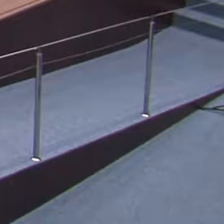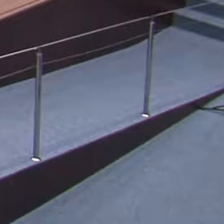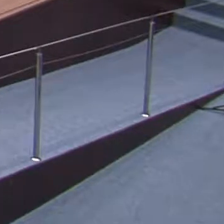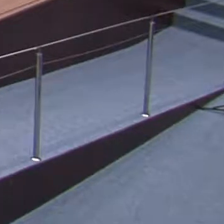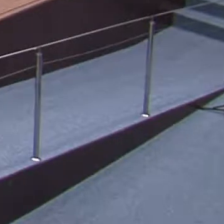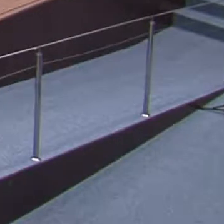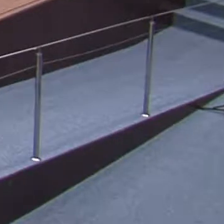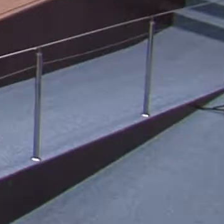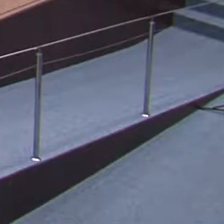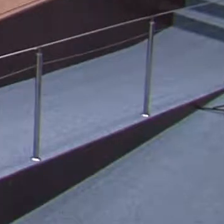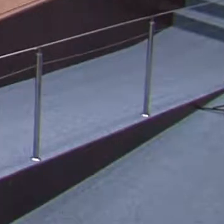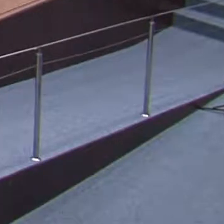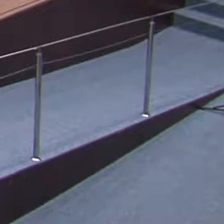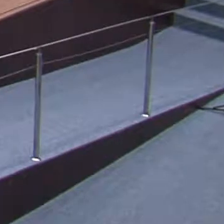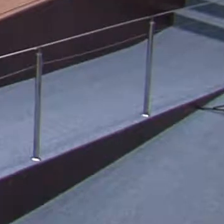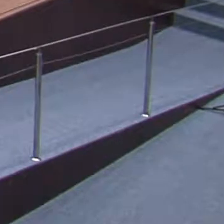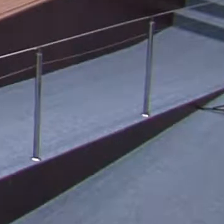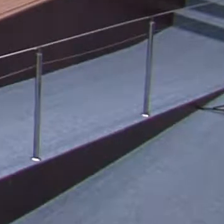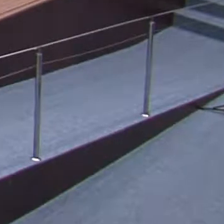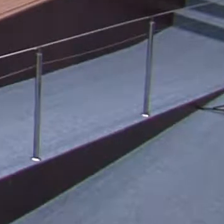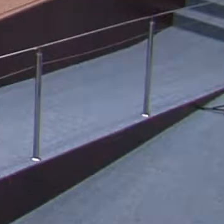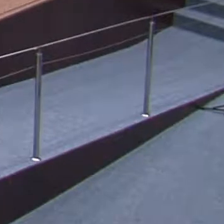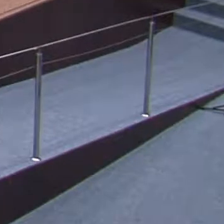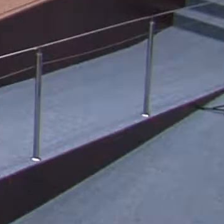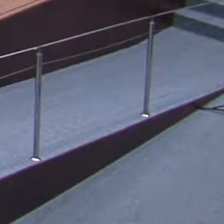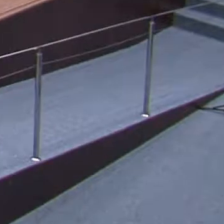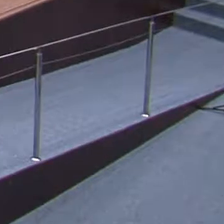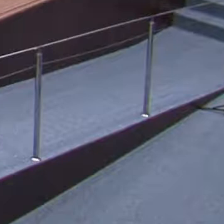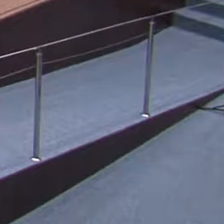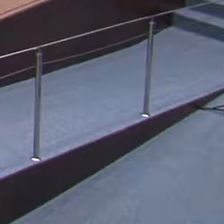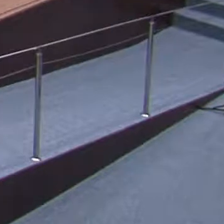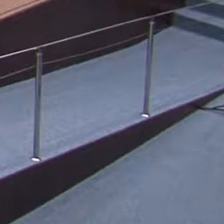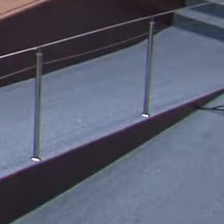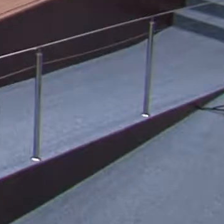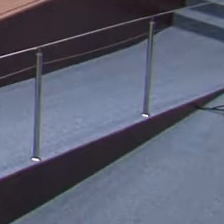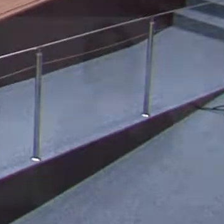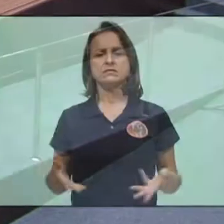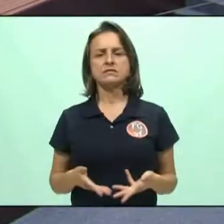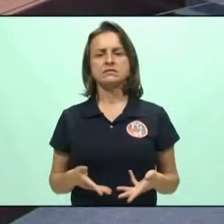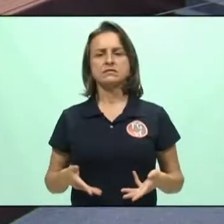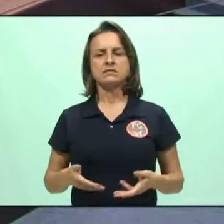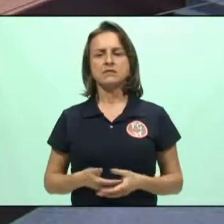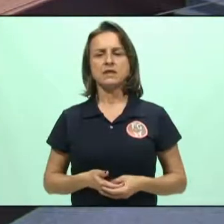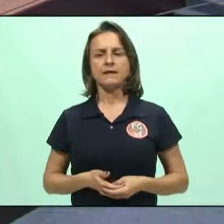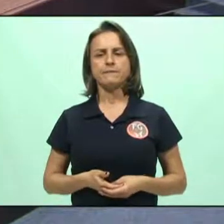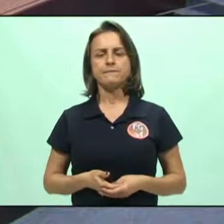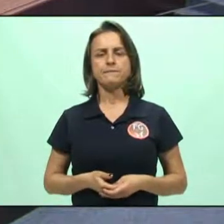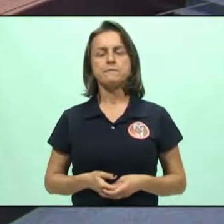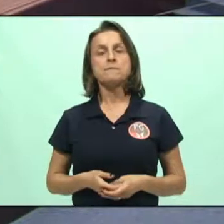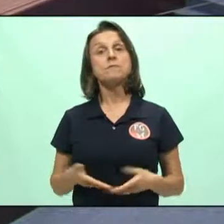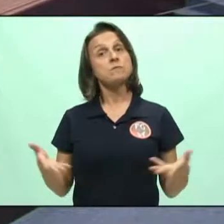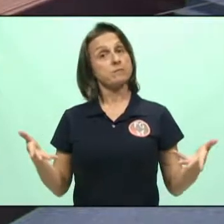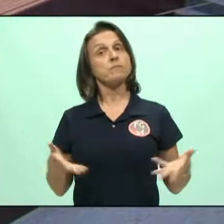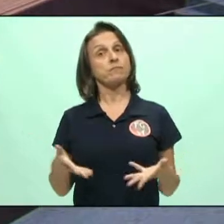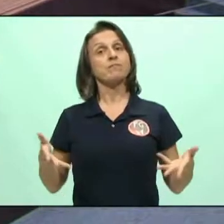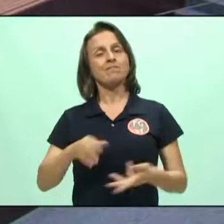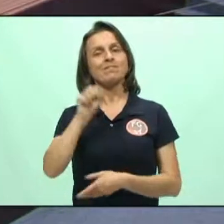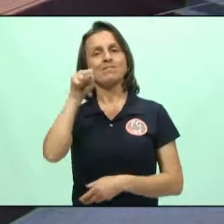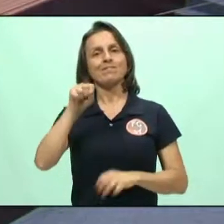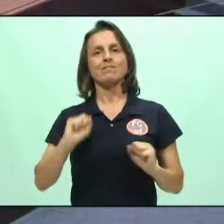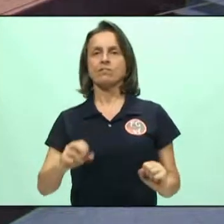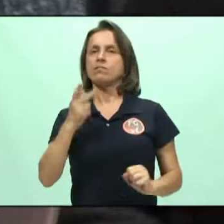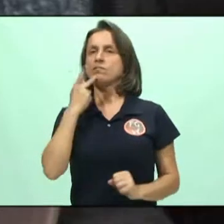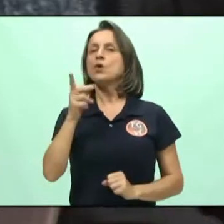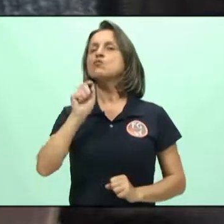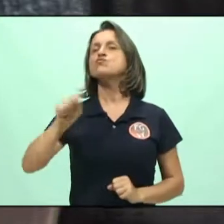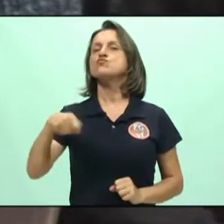Agora sim a minha questão de ordem presidente Presidente falava ao Senhor aqui a respeito dos de nós vereadores né que a gente